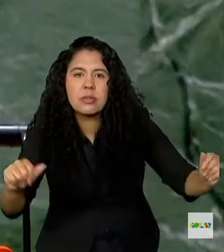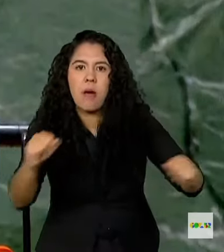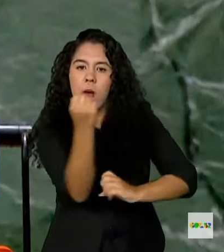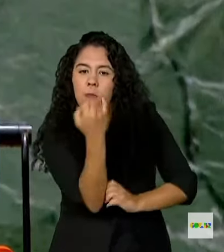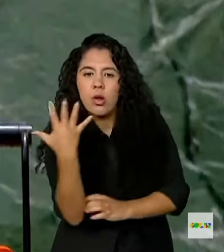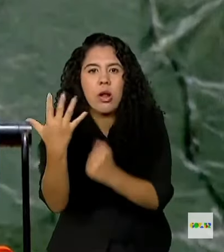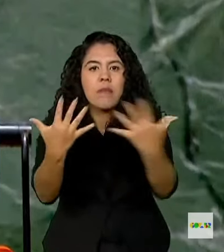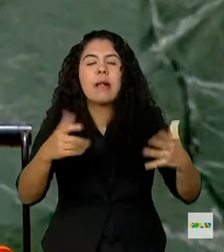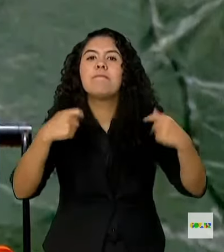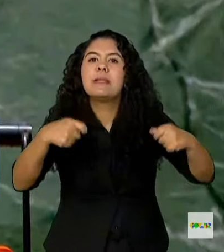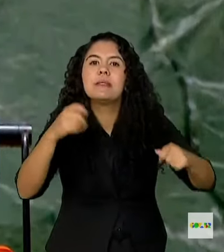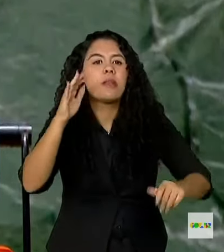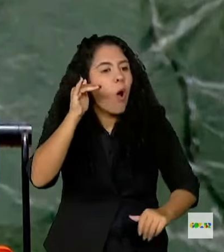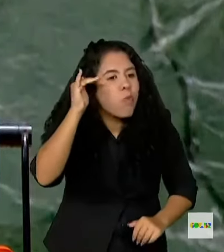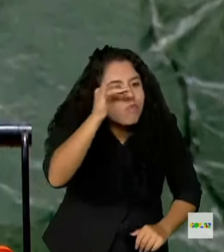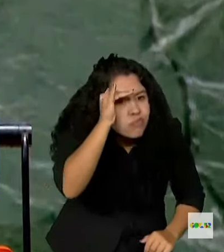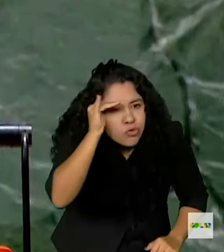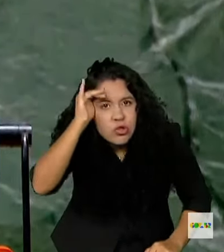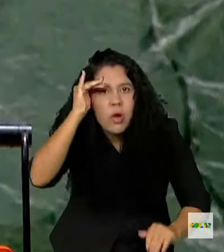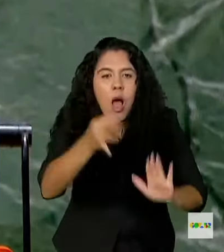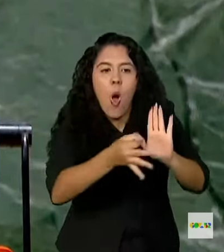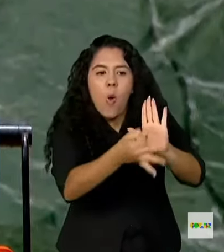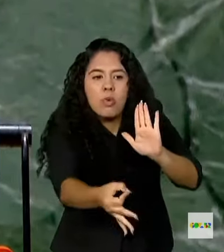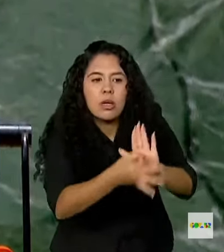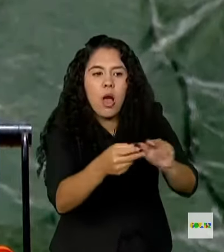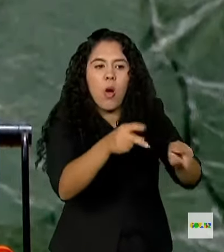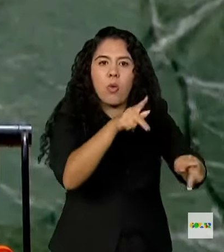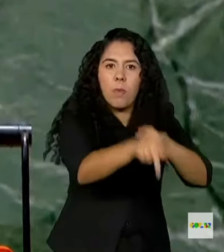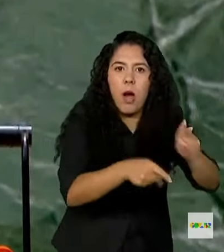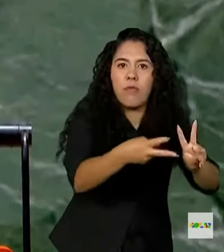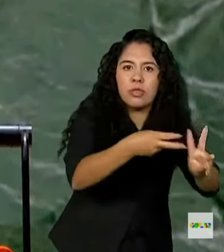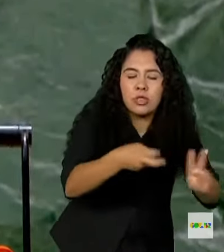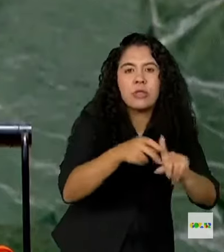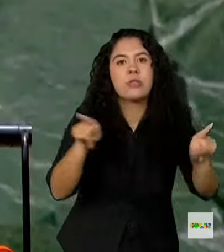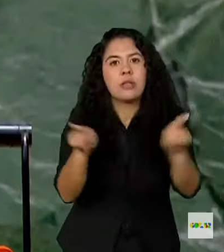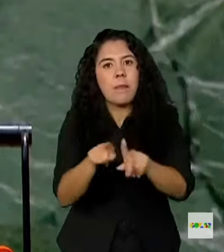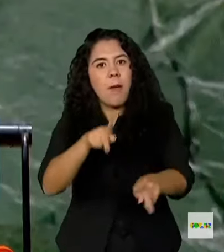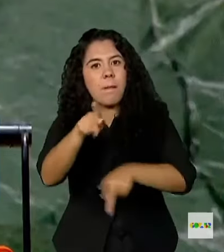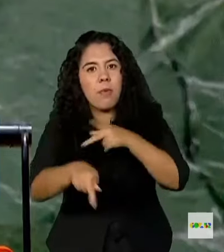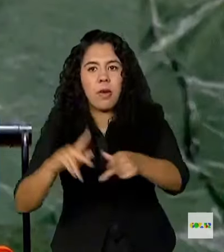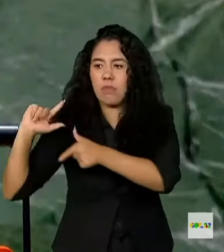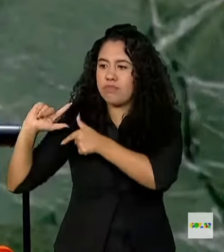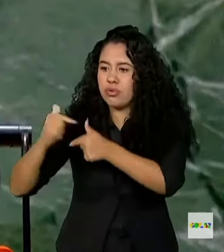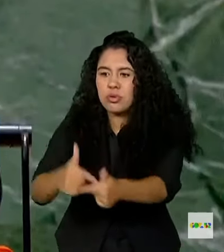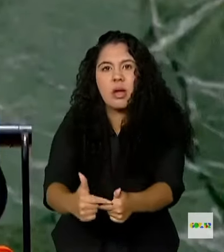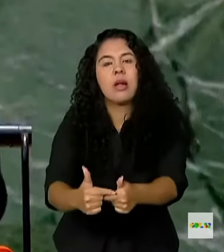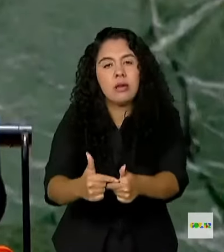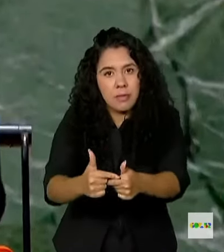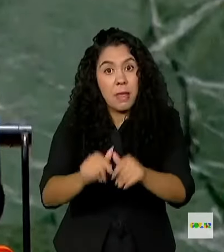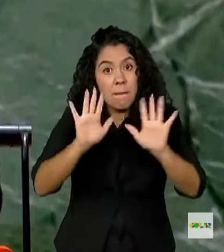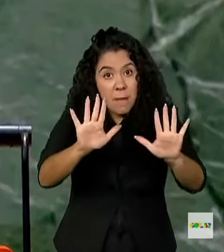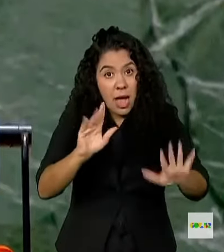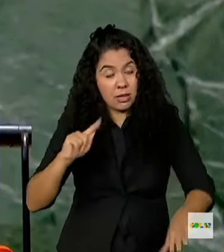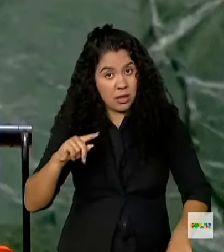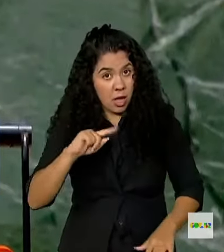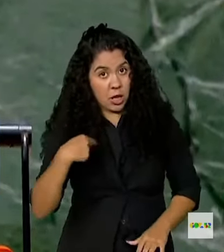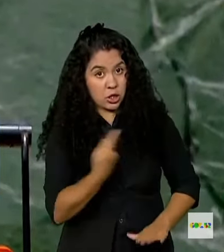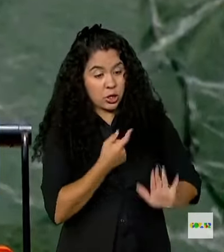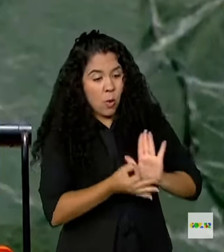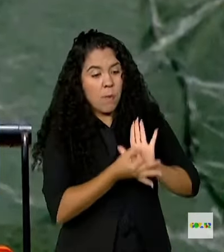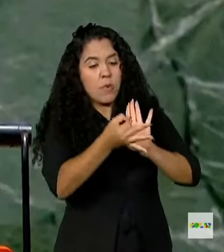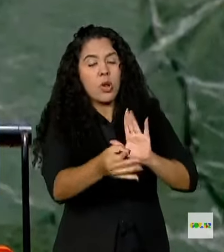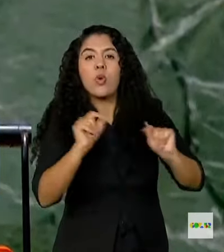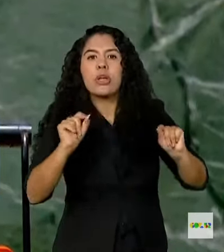os povos indígenas, comunidades tradicionais e todos aqueles que vivem nelas. Nossa visão de